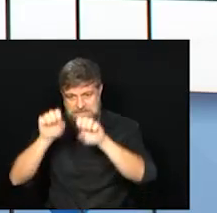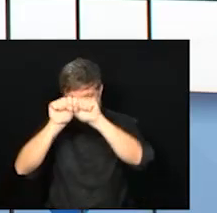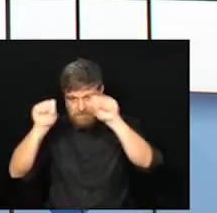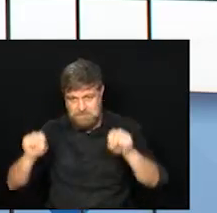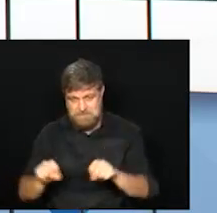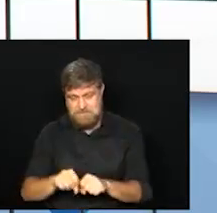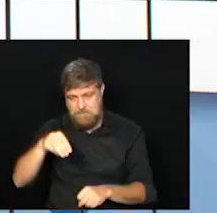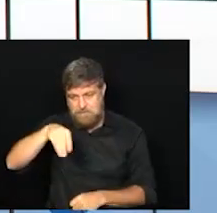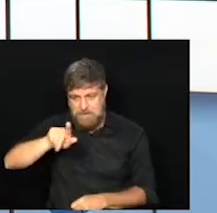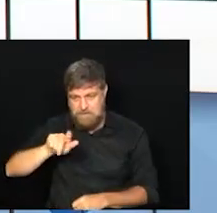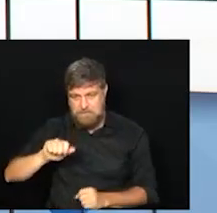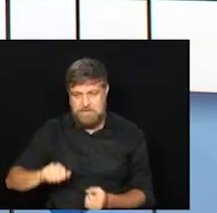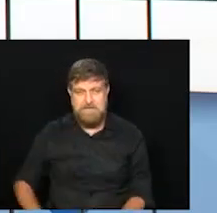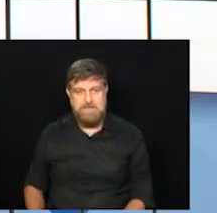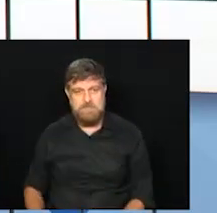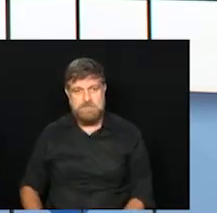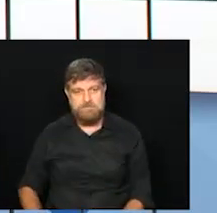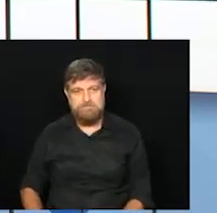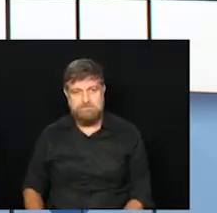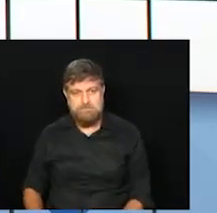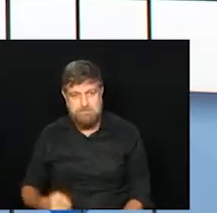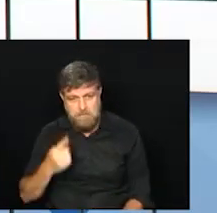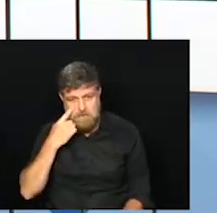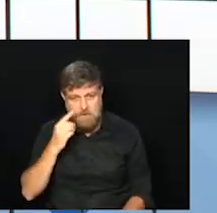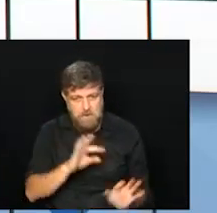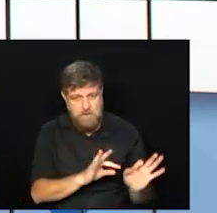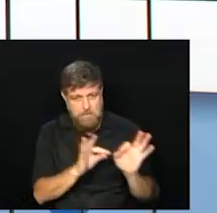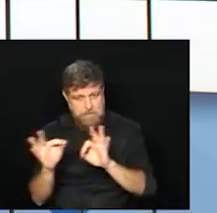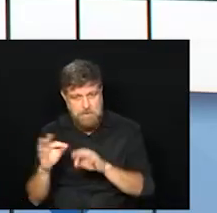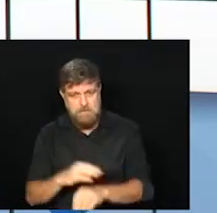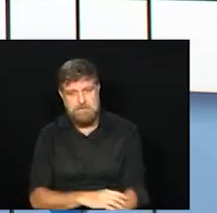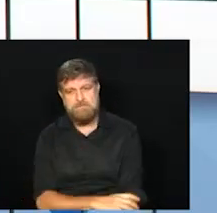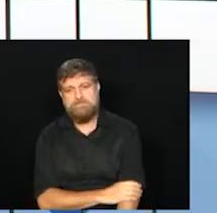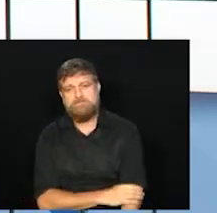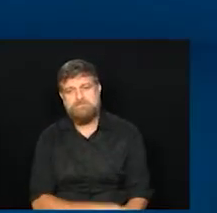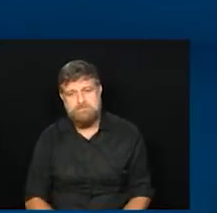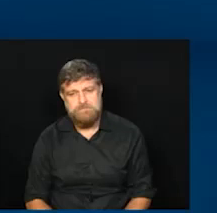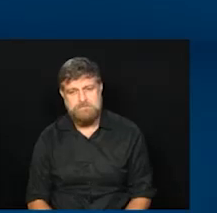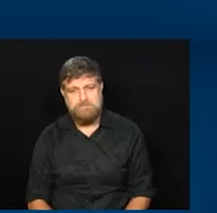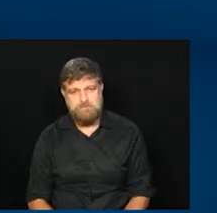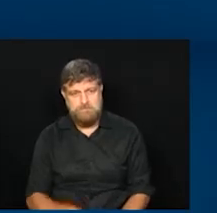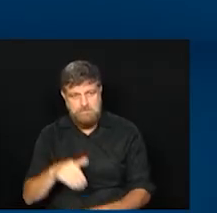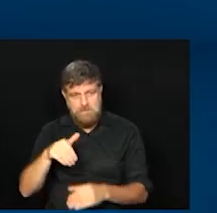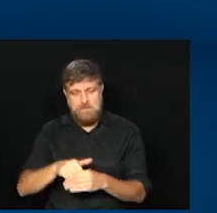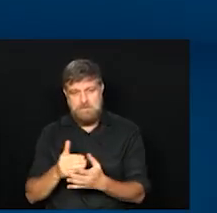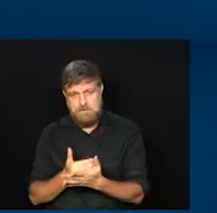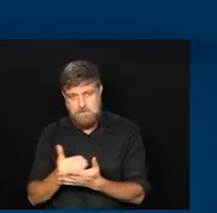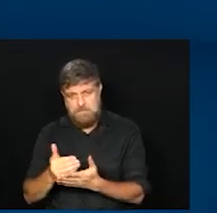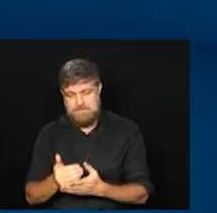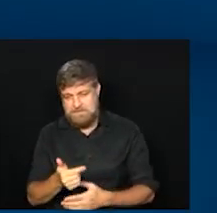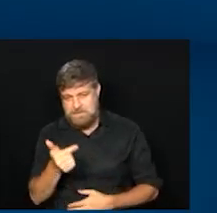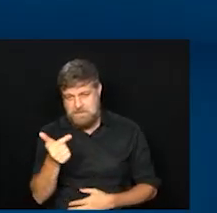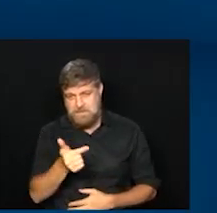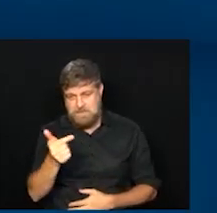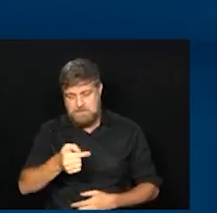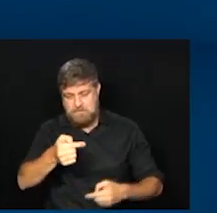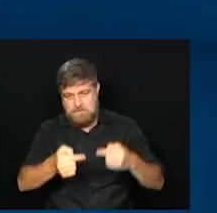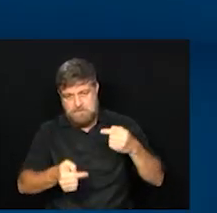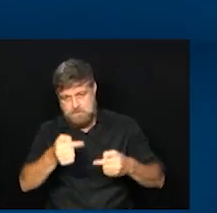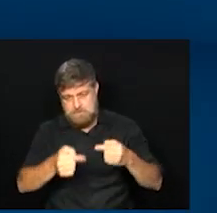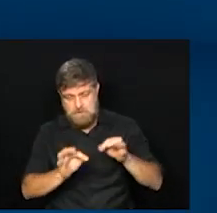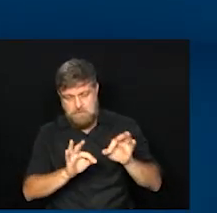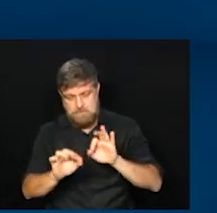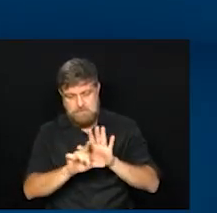Gatti de urgência e emergência. Acompanhe a pauta. A votação começa com a segunda discussão do projeto de